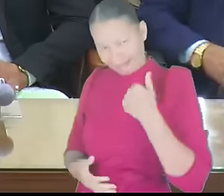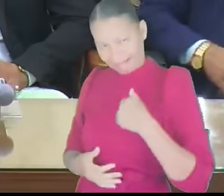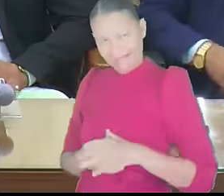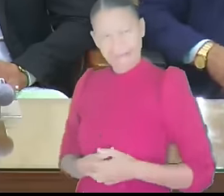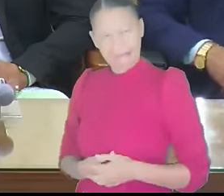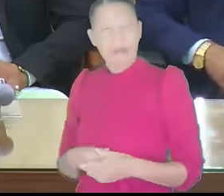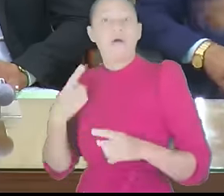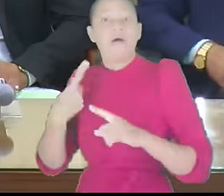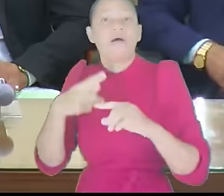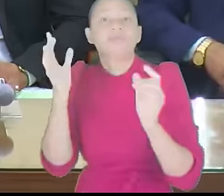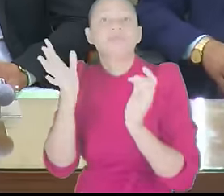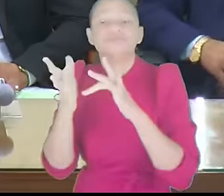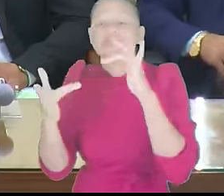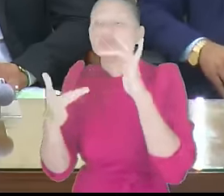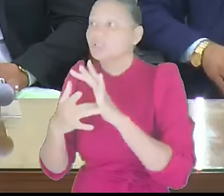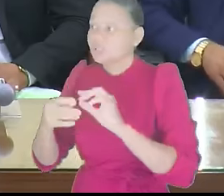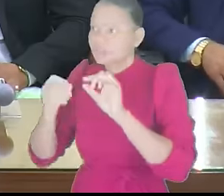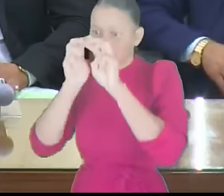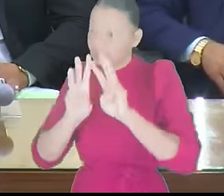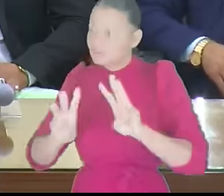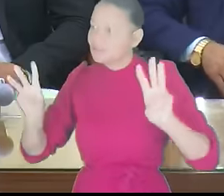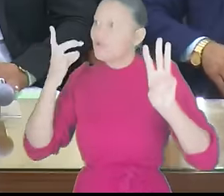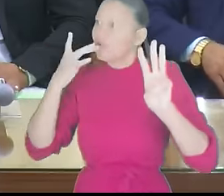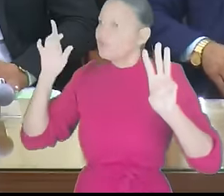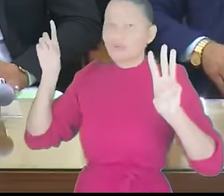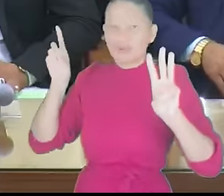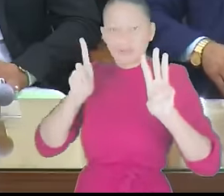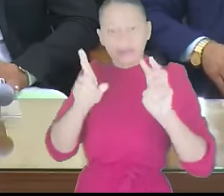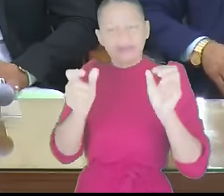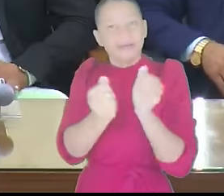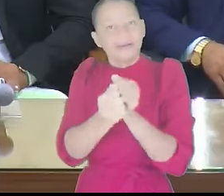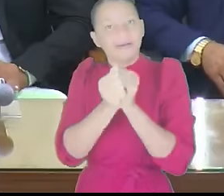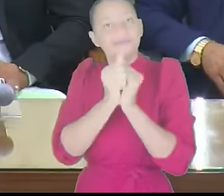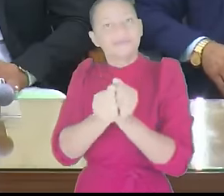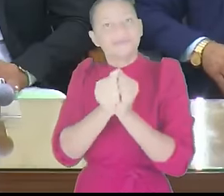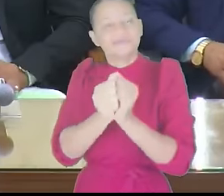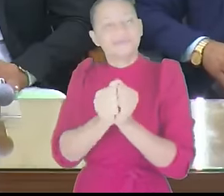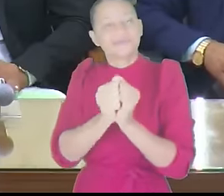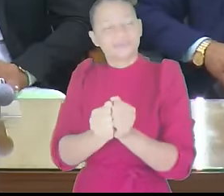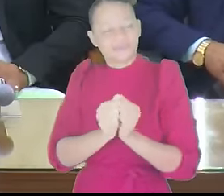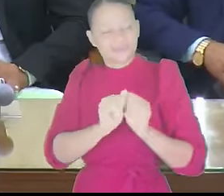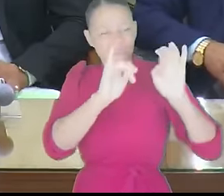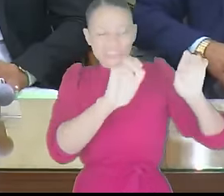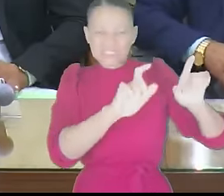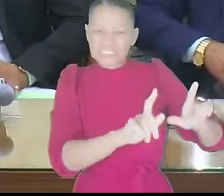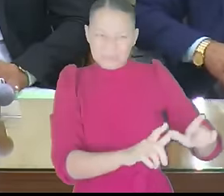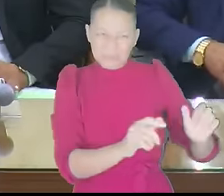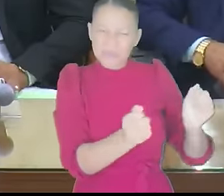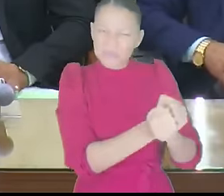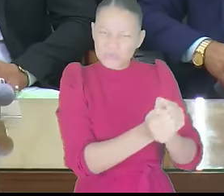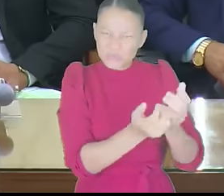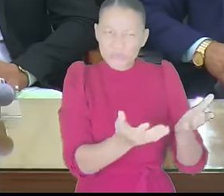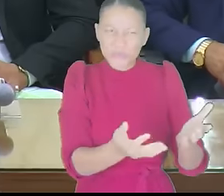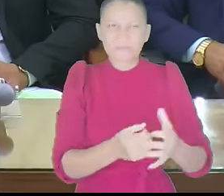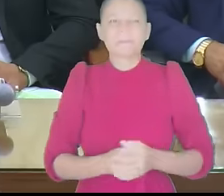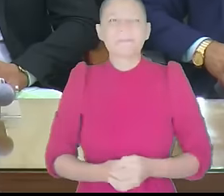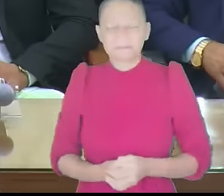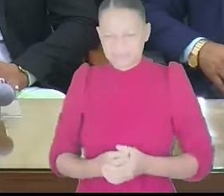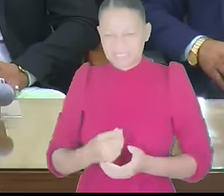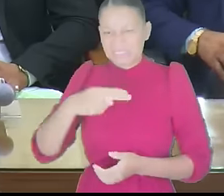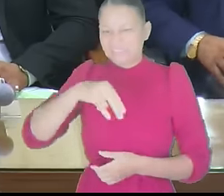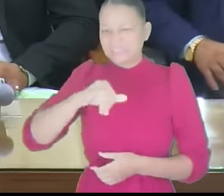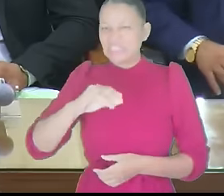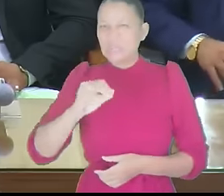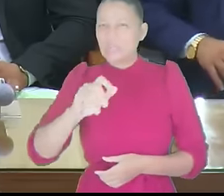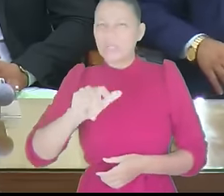Porque Jesus está no meio dos sete, no meio de Jezabel, no meio de Nicolau.